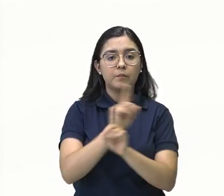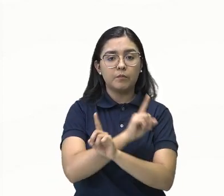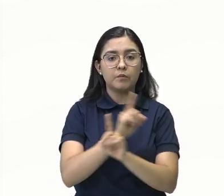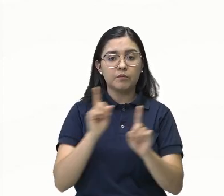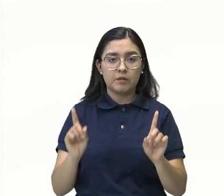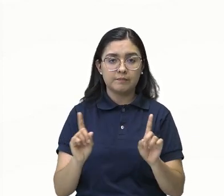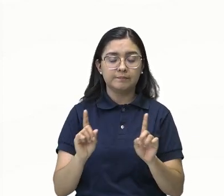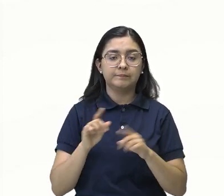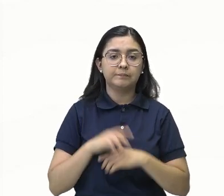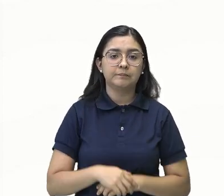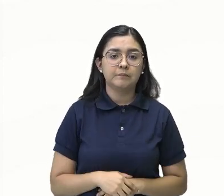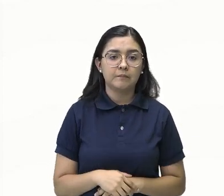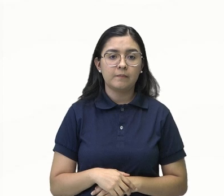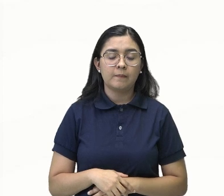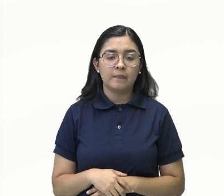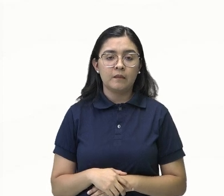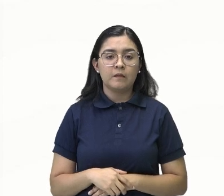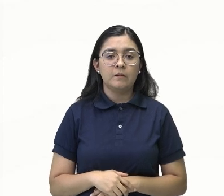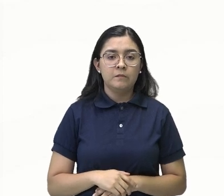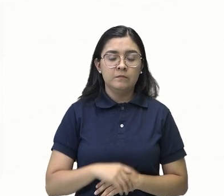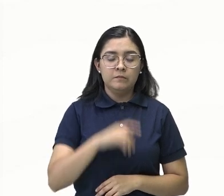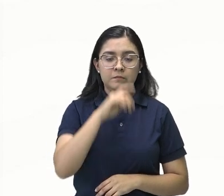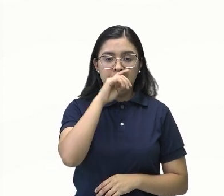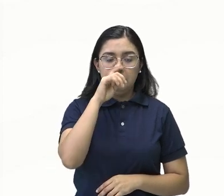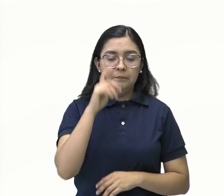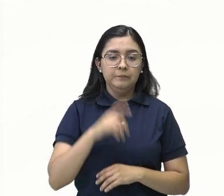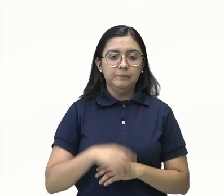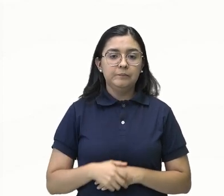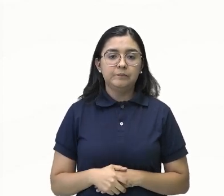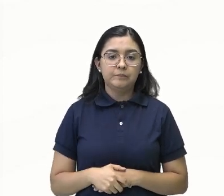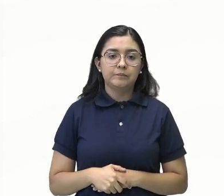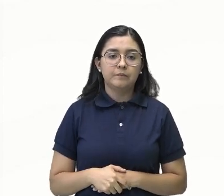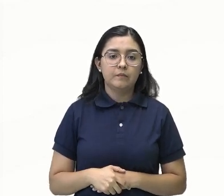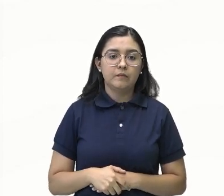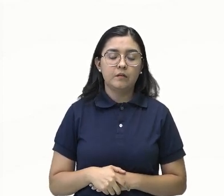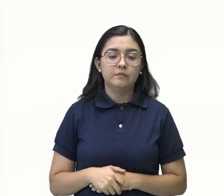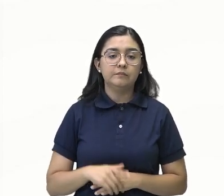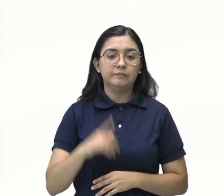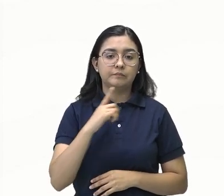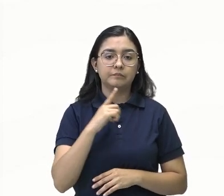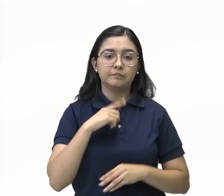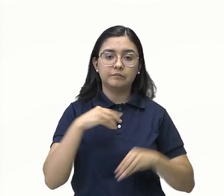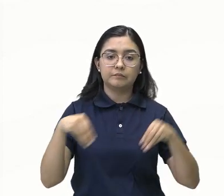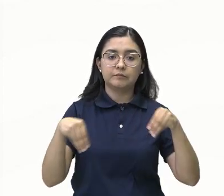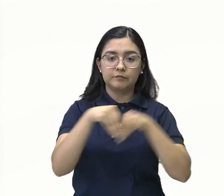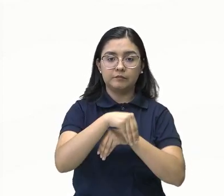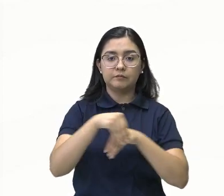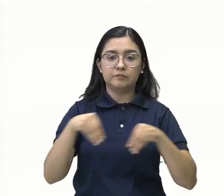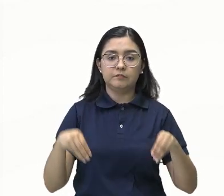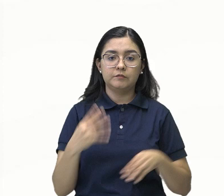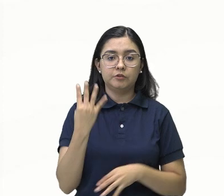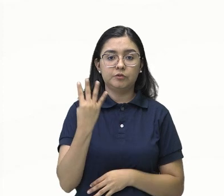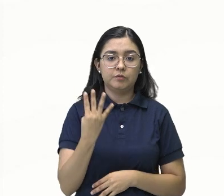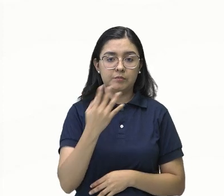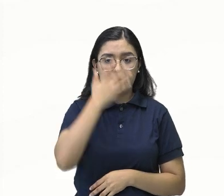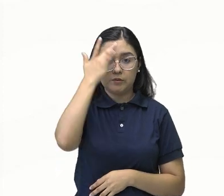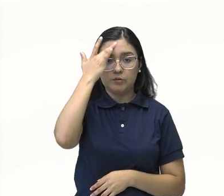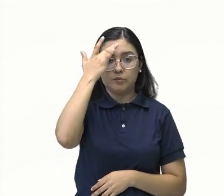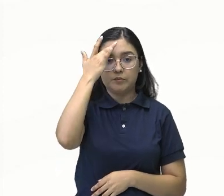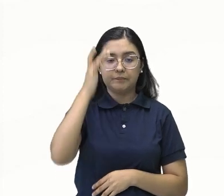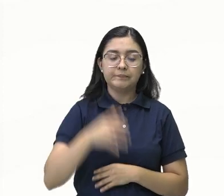a ordem em que eles estão sentados. Então, temos uma permutação de 4